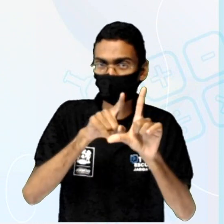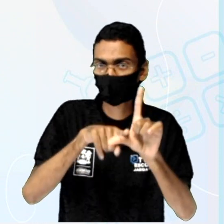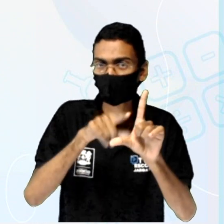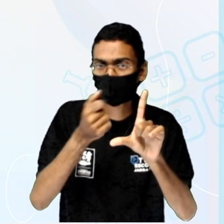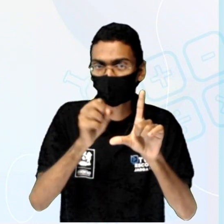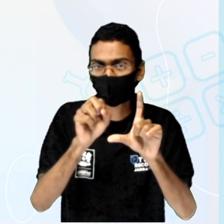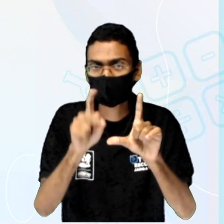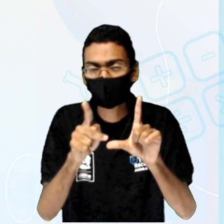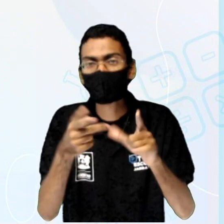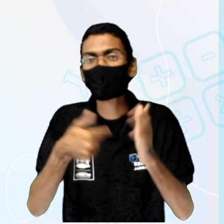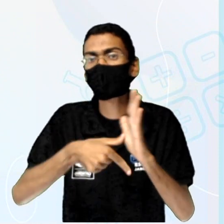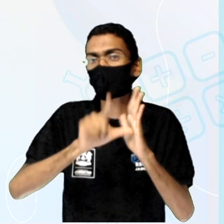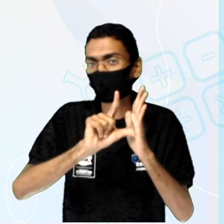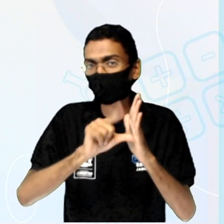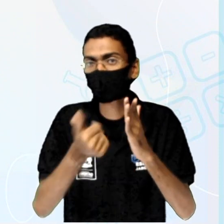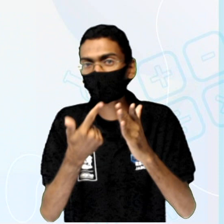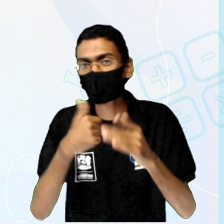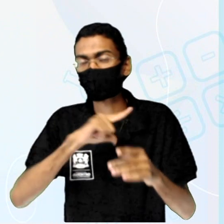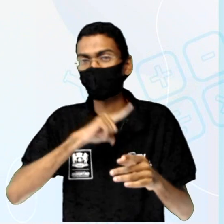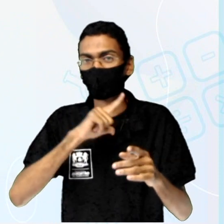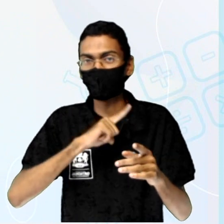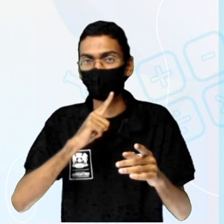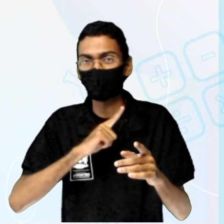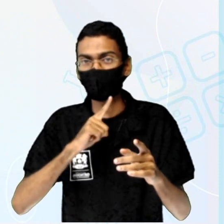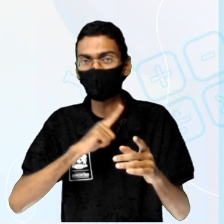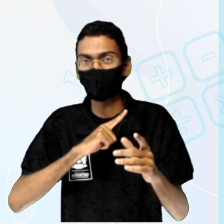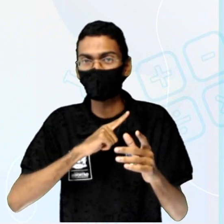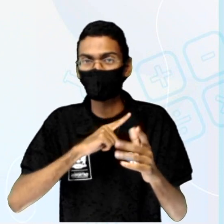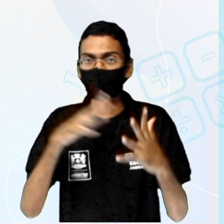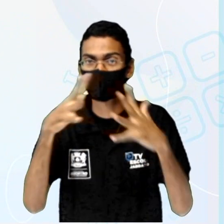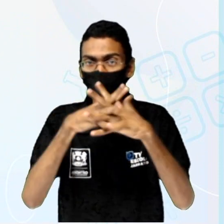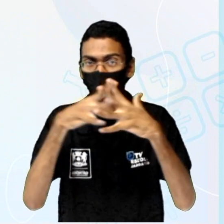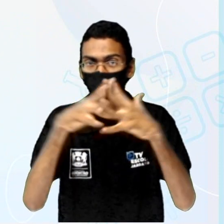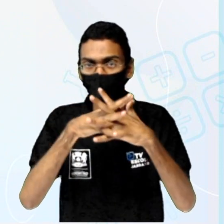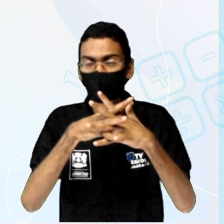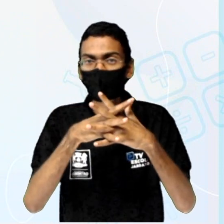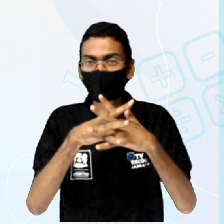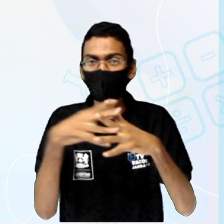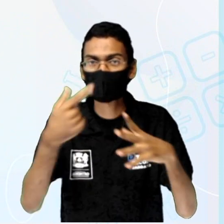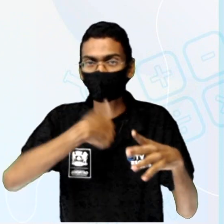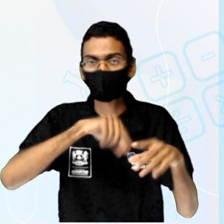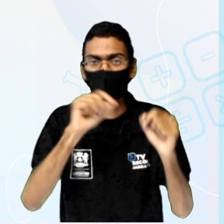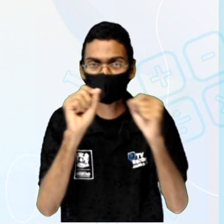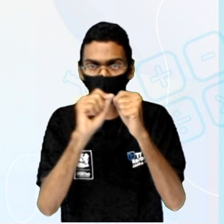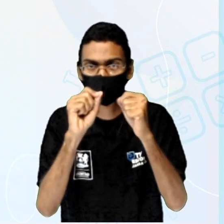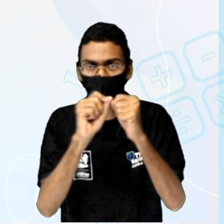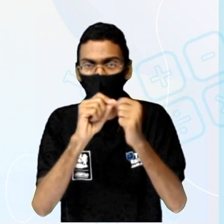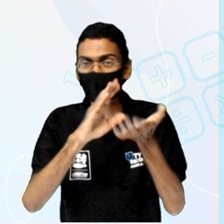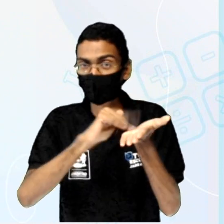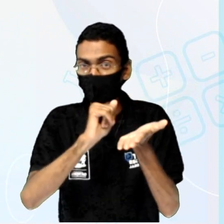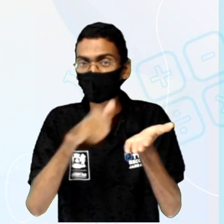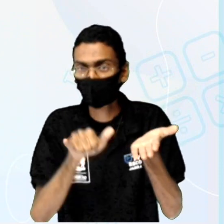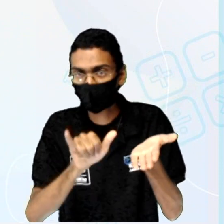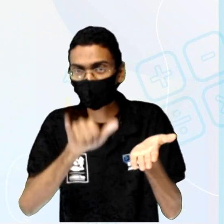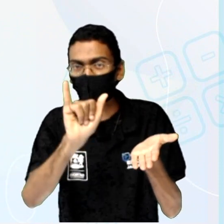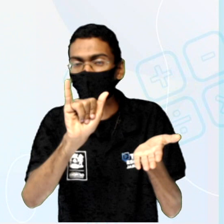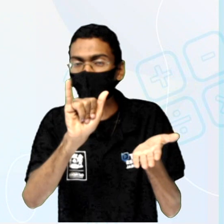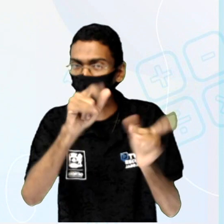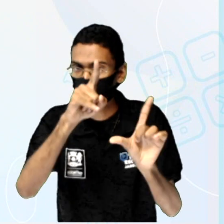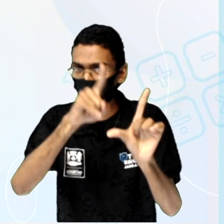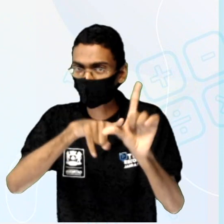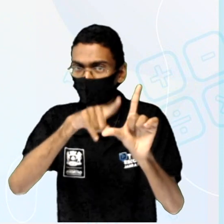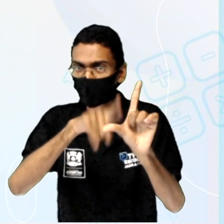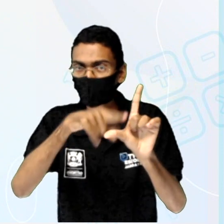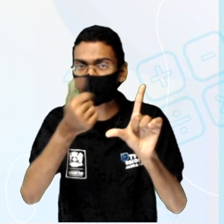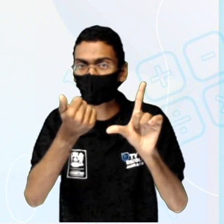e antes tem uma consoante, o que é que a gente vai fazer? A gente vai tirar o Y e